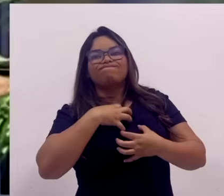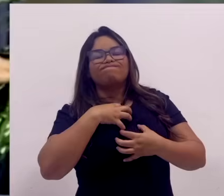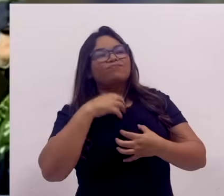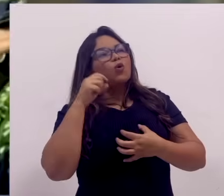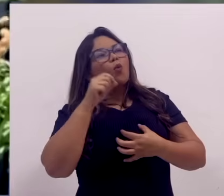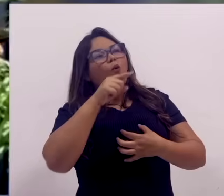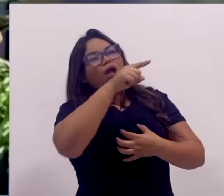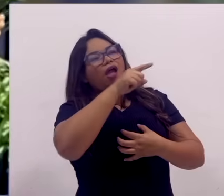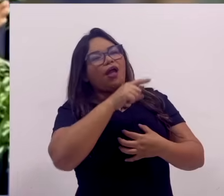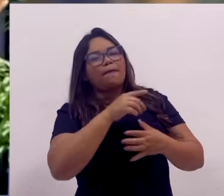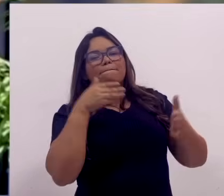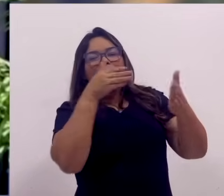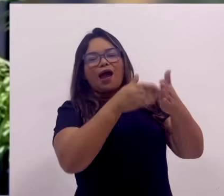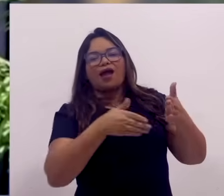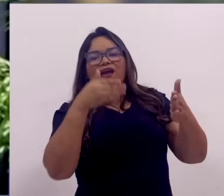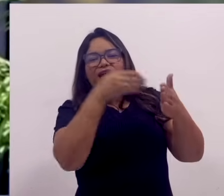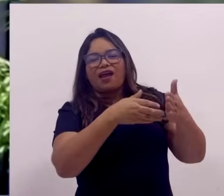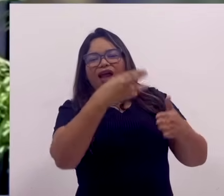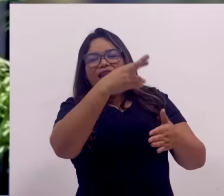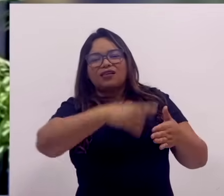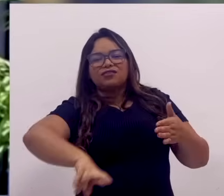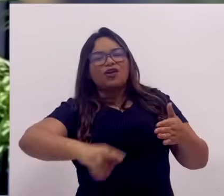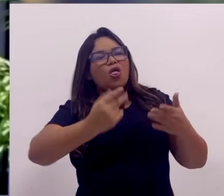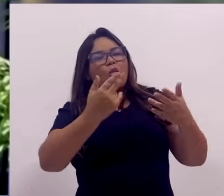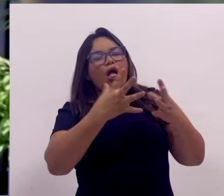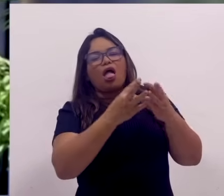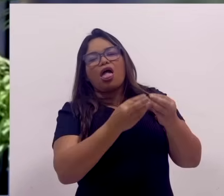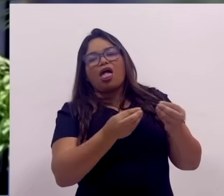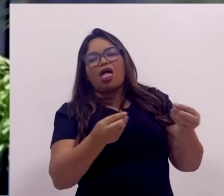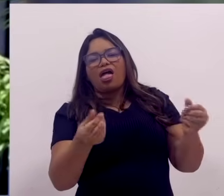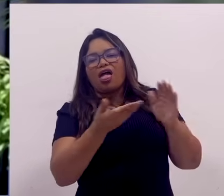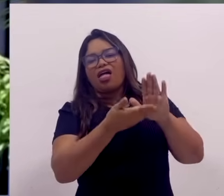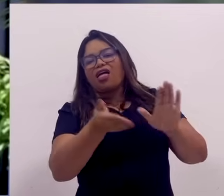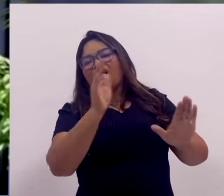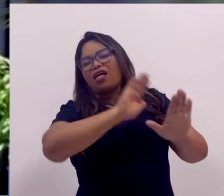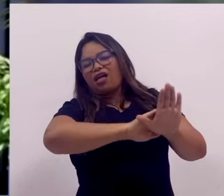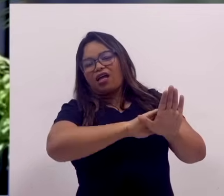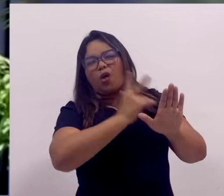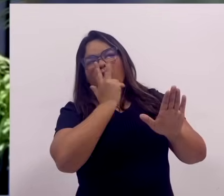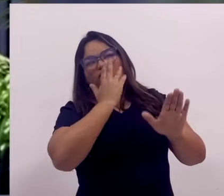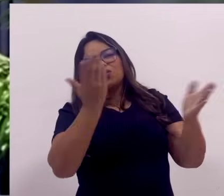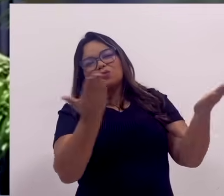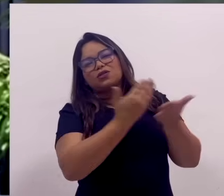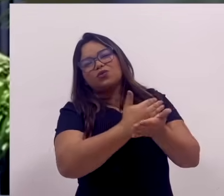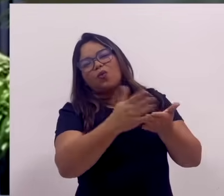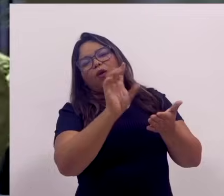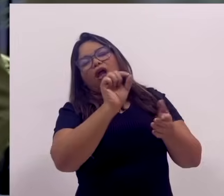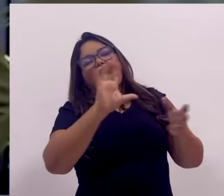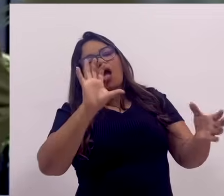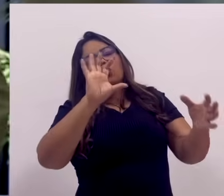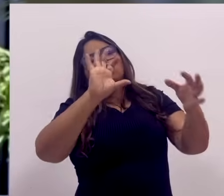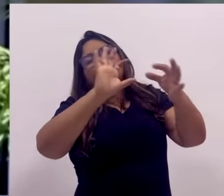barreiras entre as religiões estivessem desaparecendo. E elas estão se unindo em uma só.